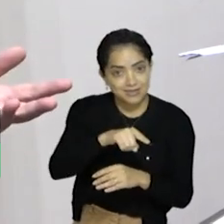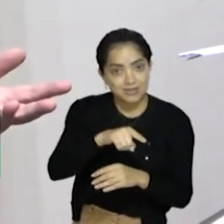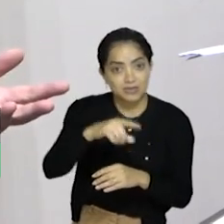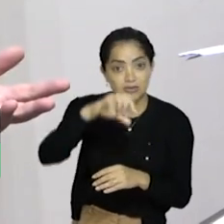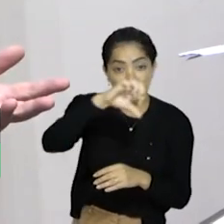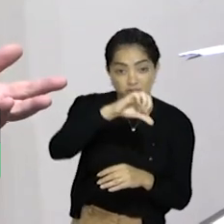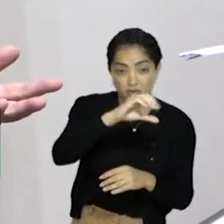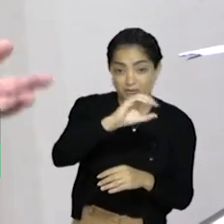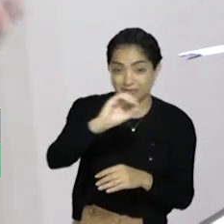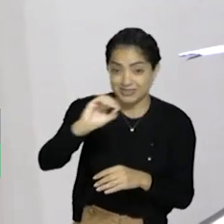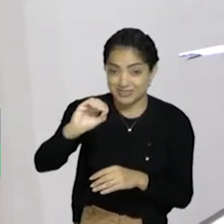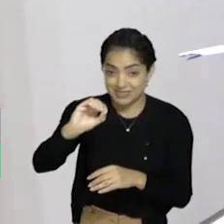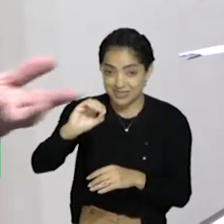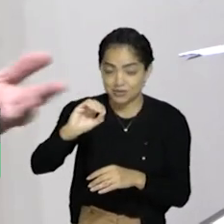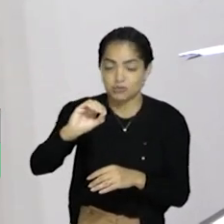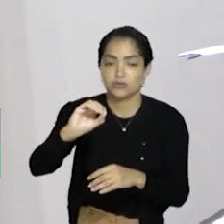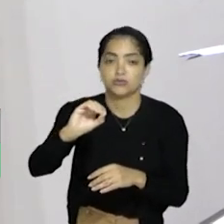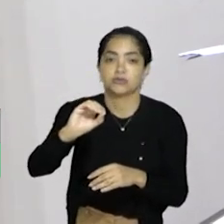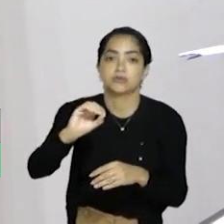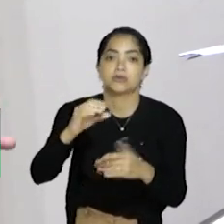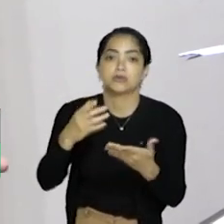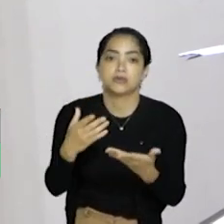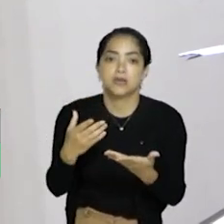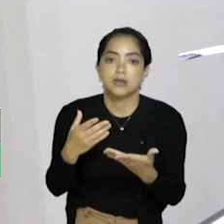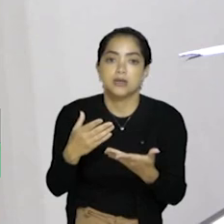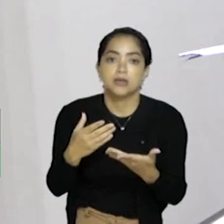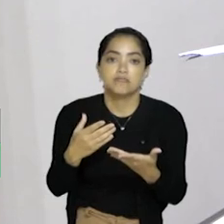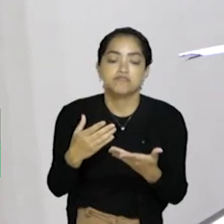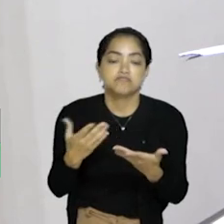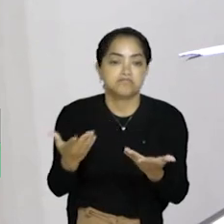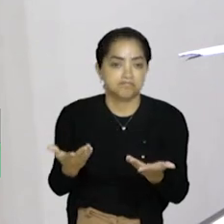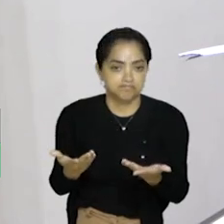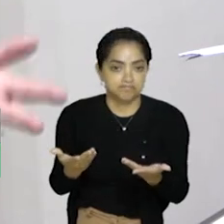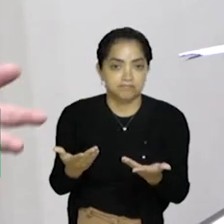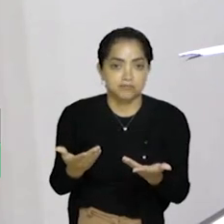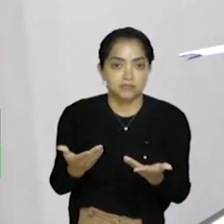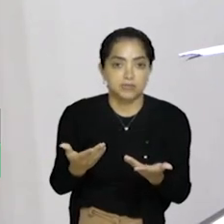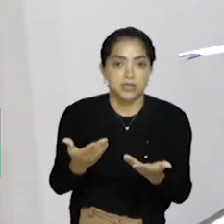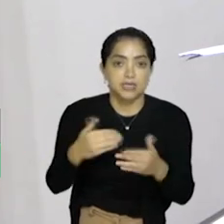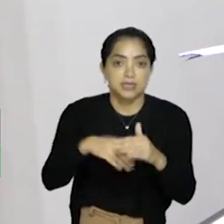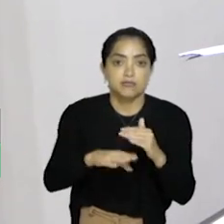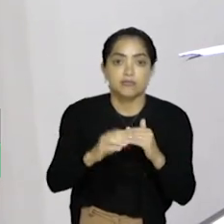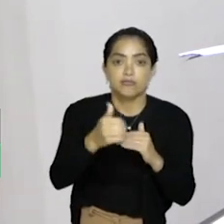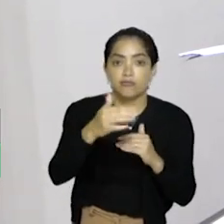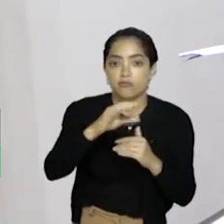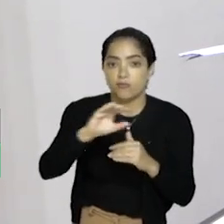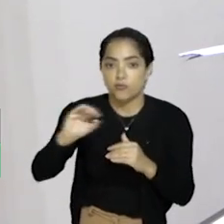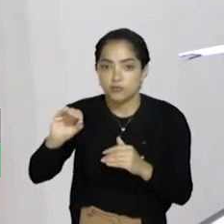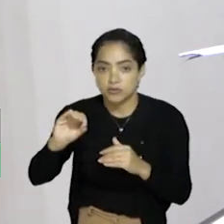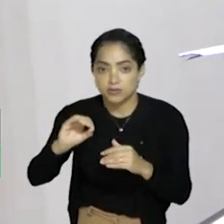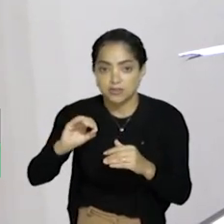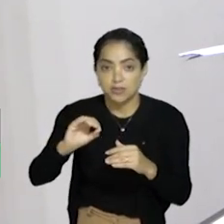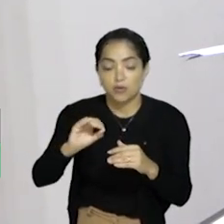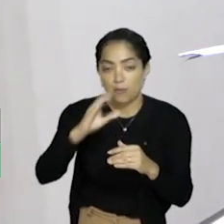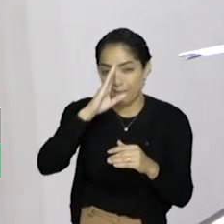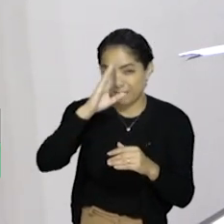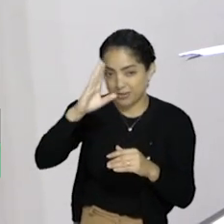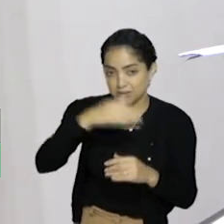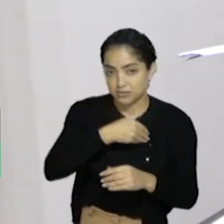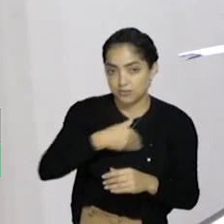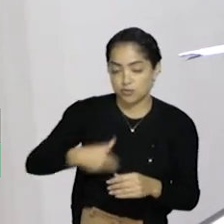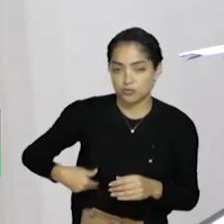milhões e deixaram até a fonte sem que a caixa principal do governo